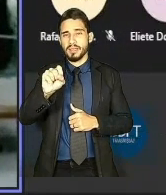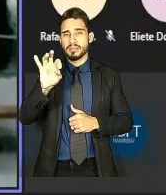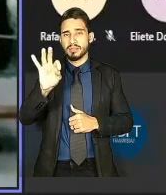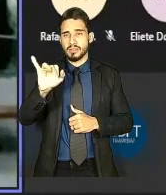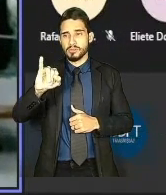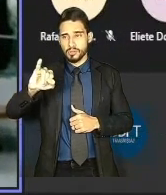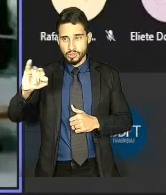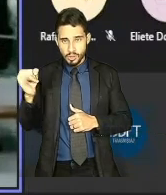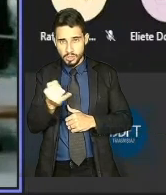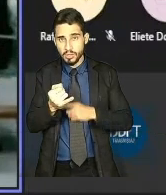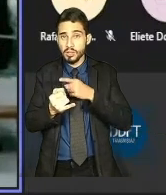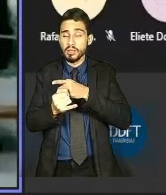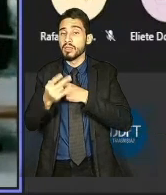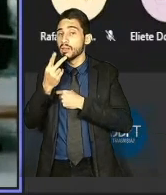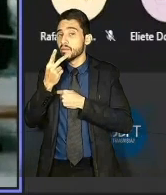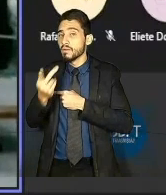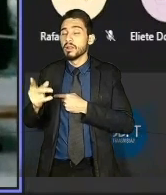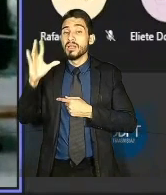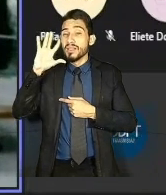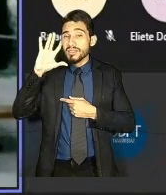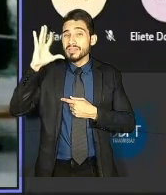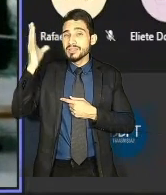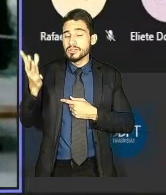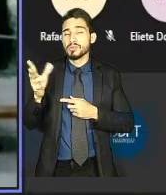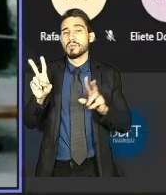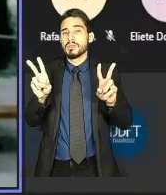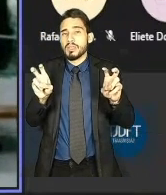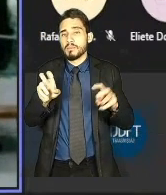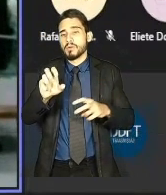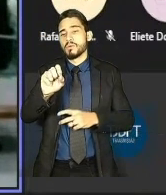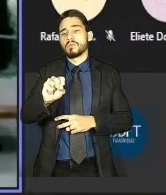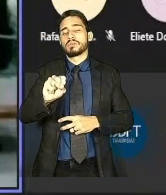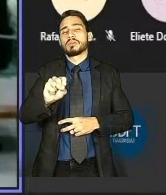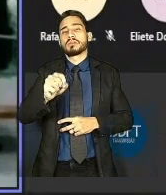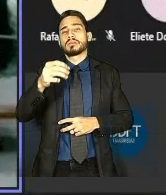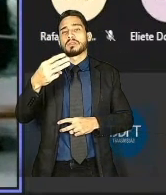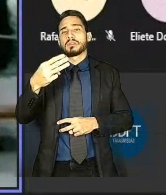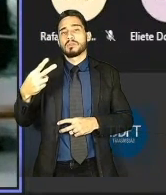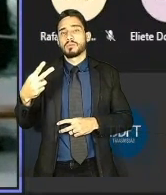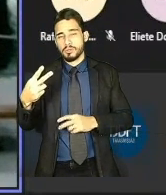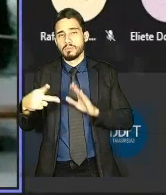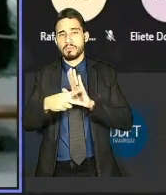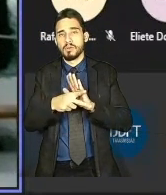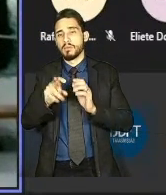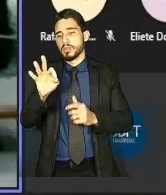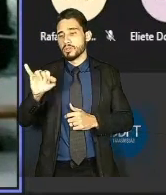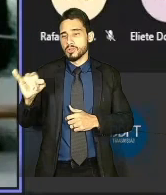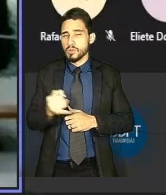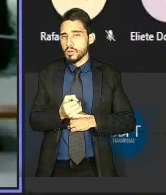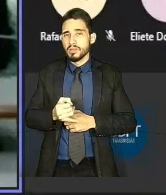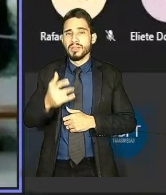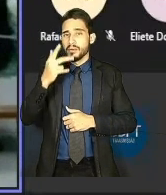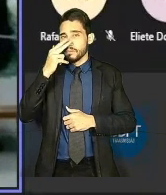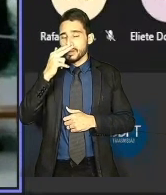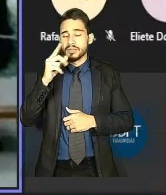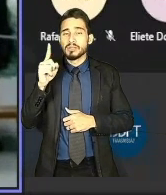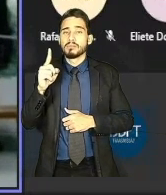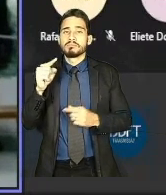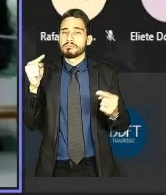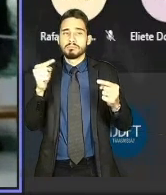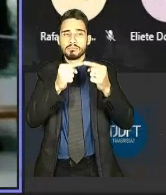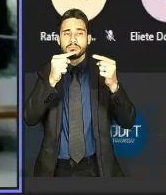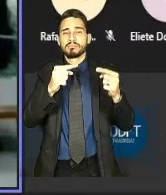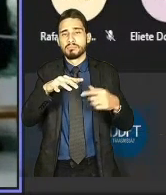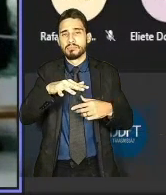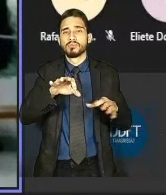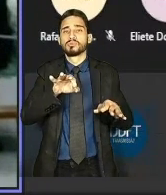Tribunal de Justiça é no sentido de que as razões de decidir do tema 882 do STJ e 492 não alcançam